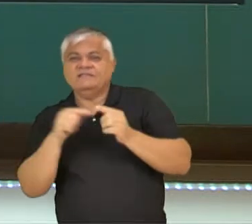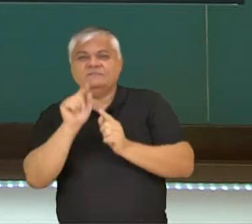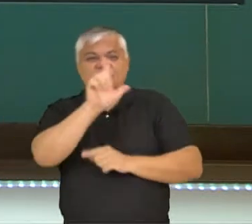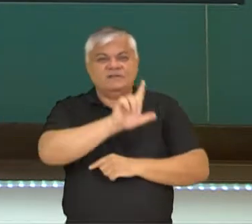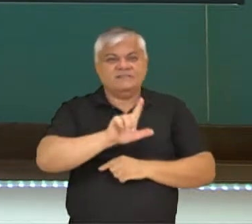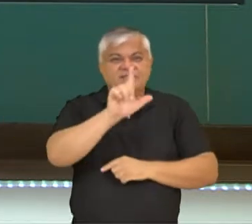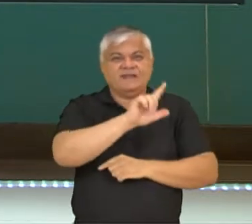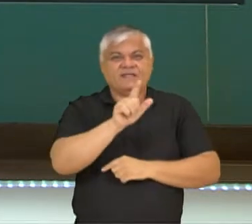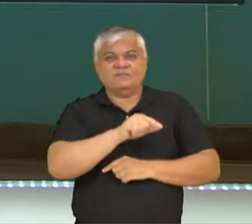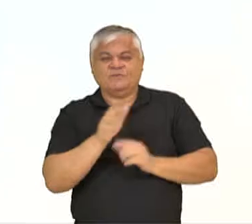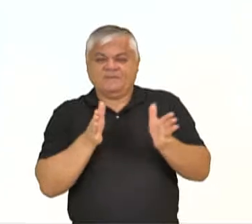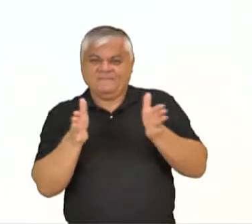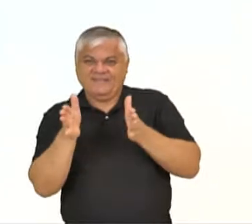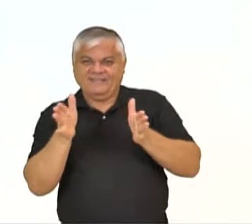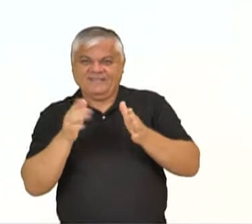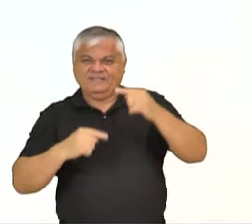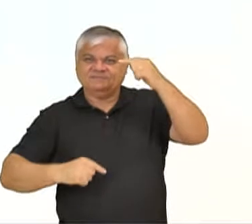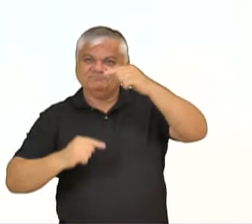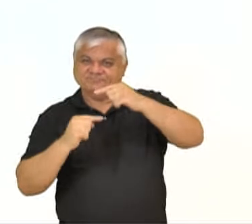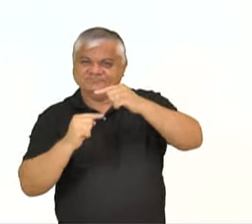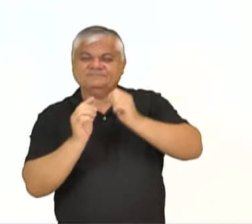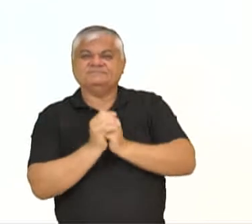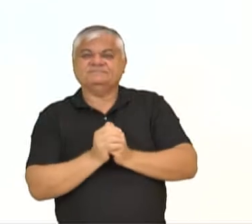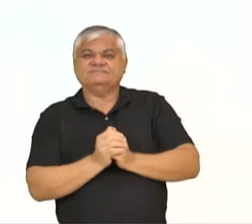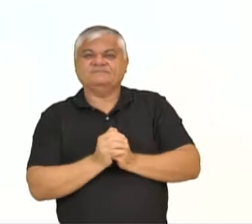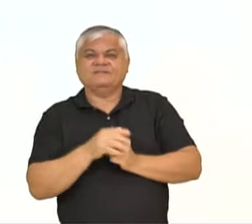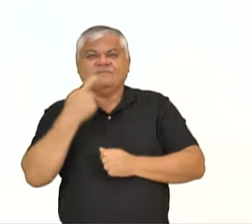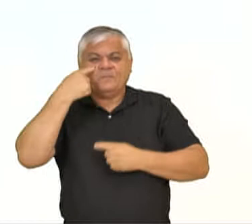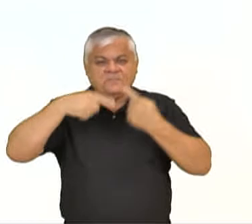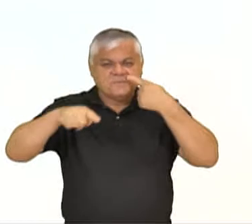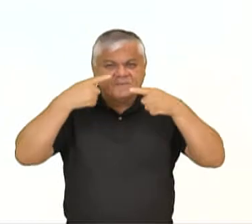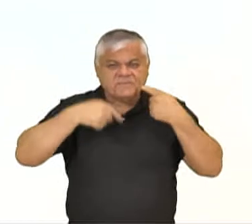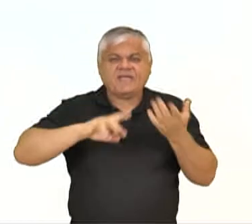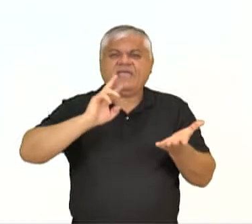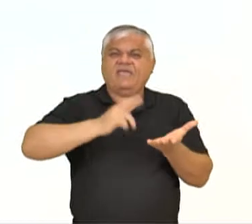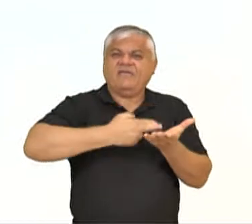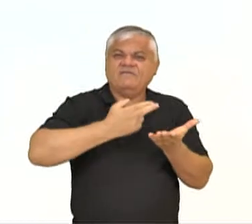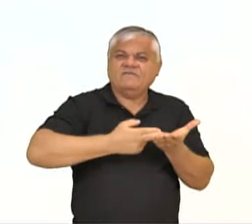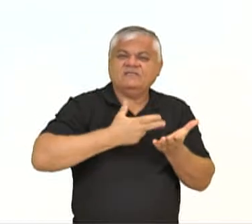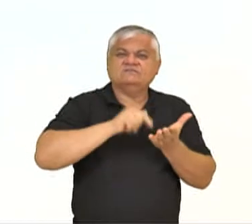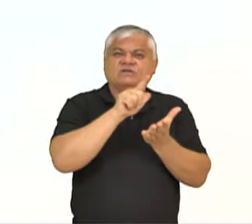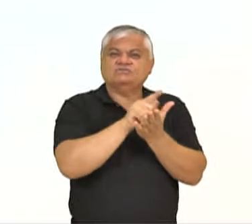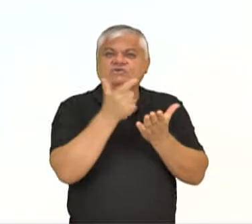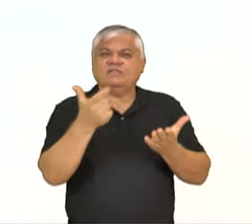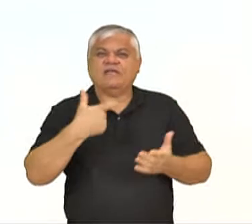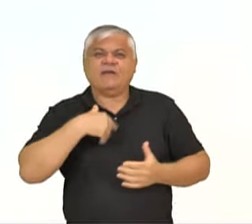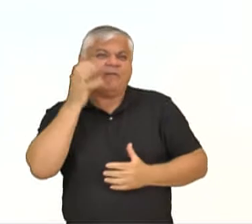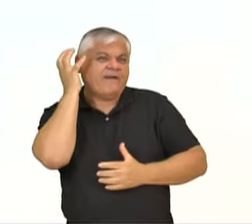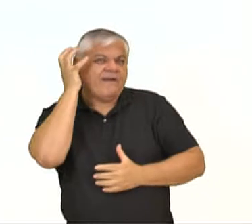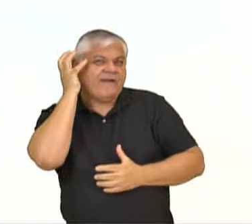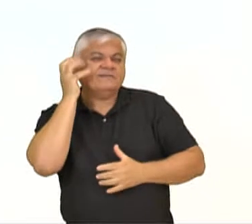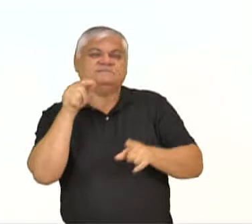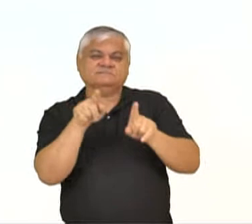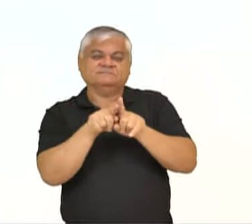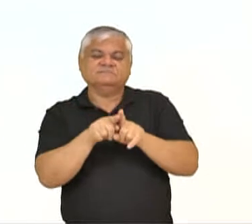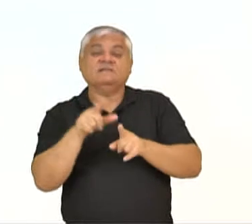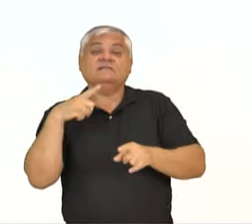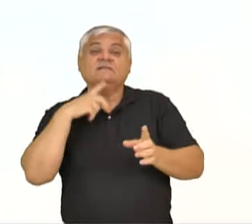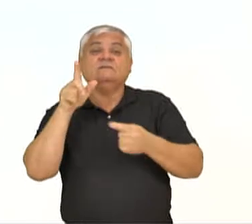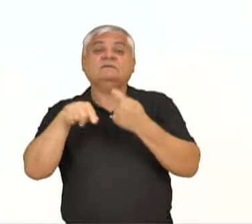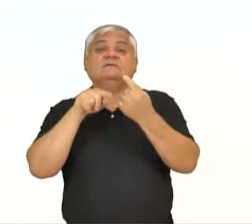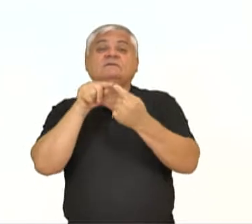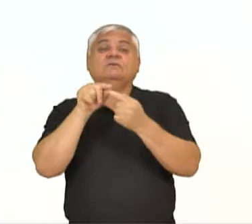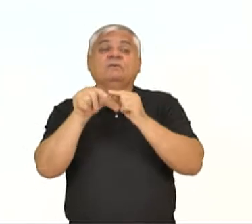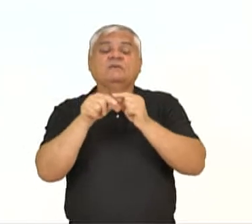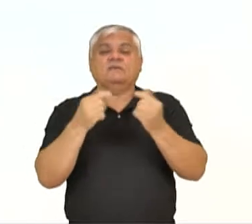literatura. Muito encontrada nos meios de comunicação como revistas, jornais e rádios. Tem como objetivo fazer